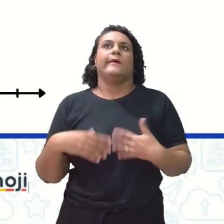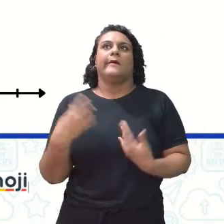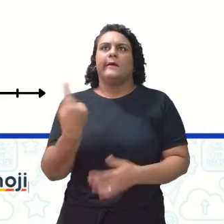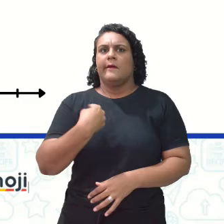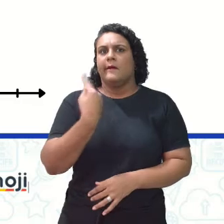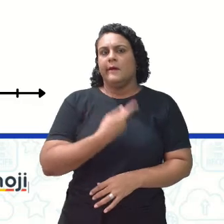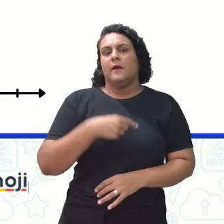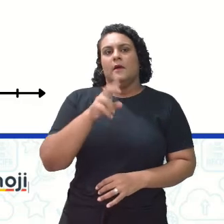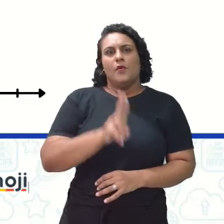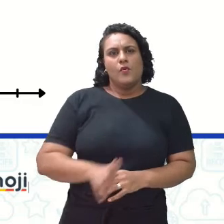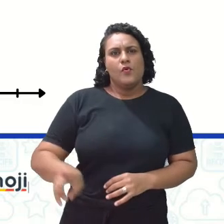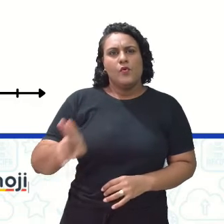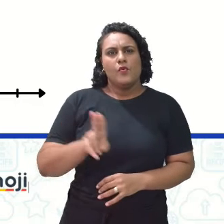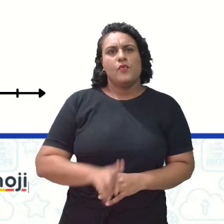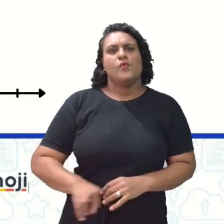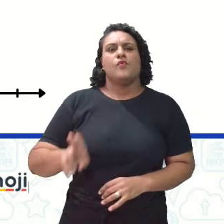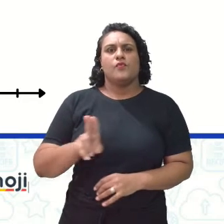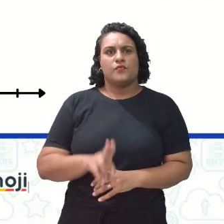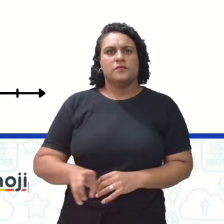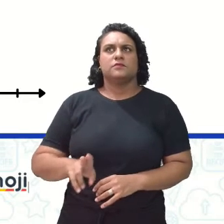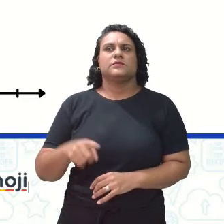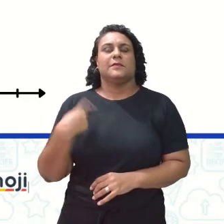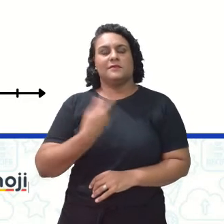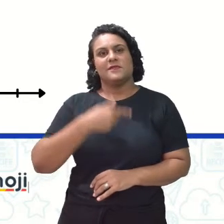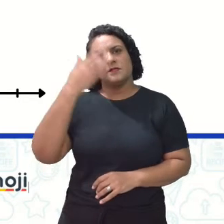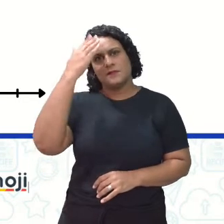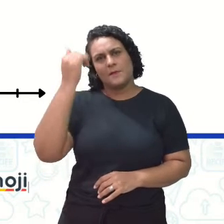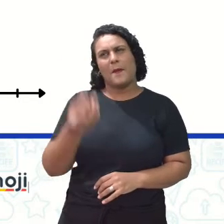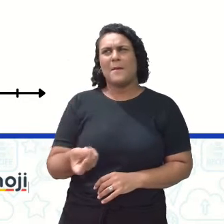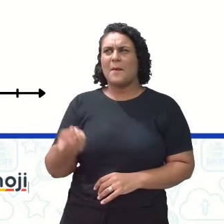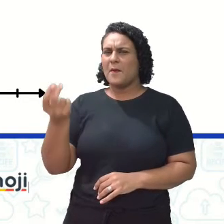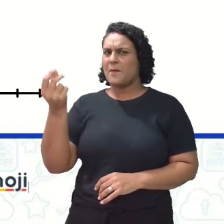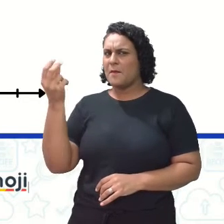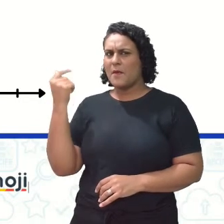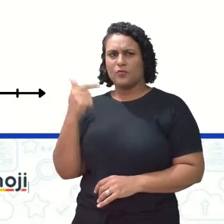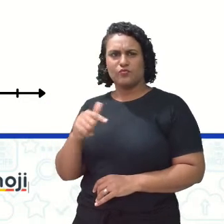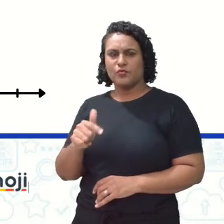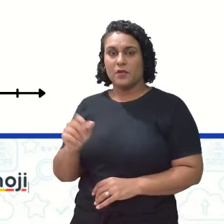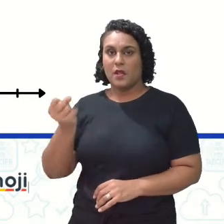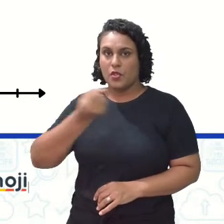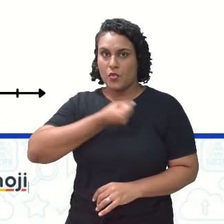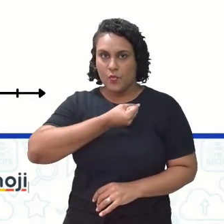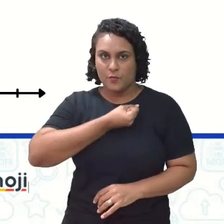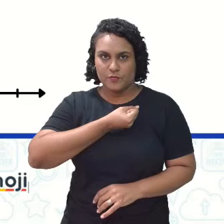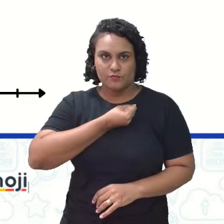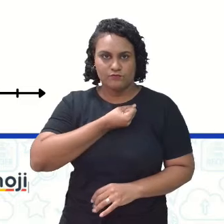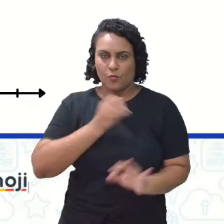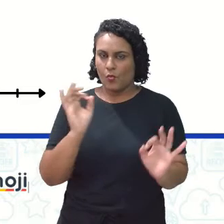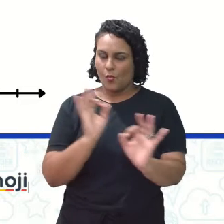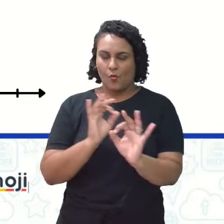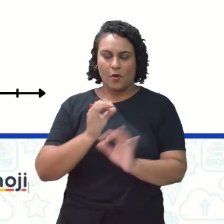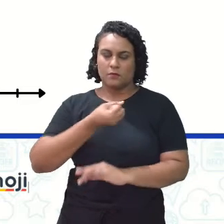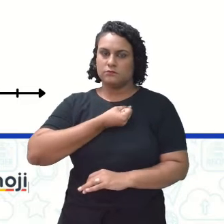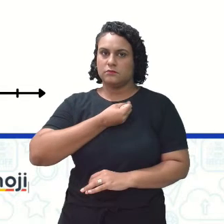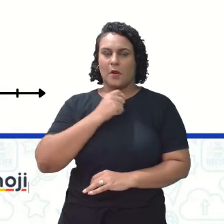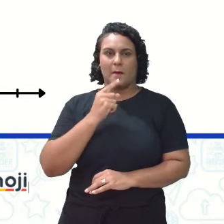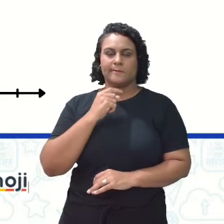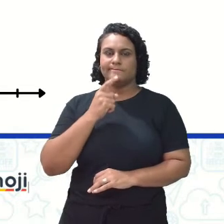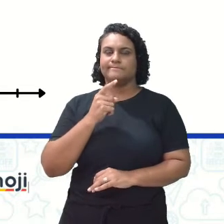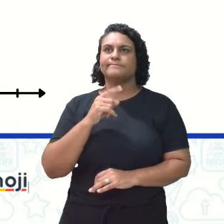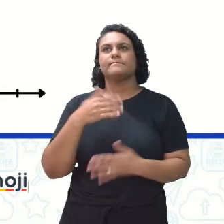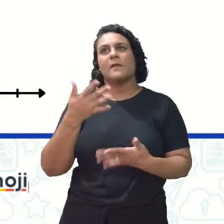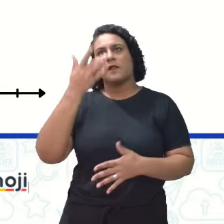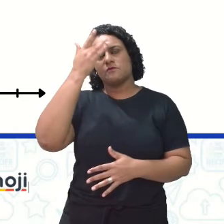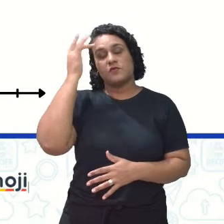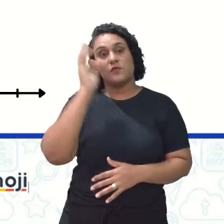utiliza, como a gente sabe, né? Antigamente não existiam os números, certo? Então, o pessoal lá